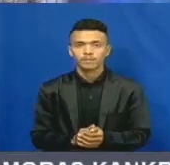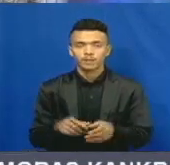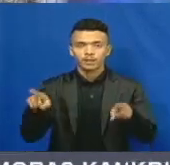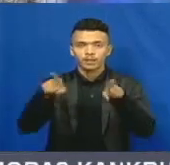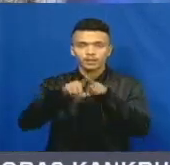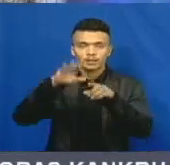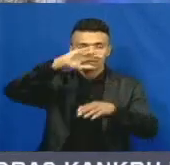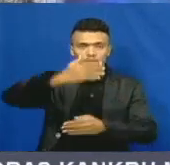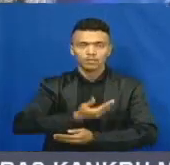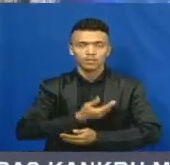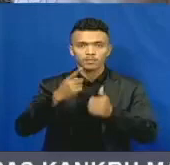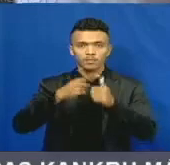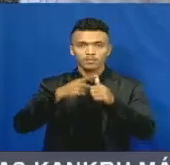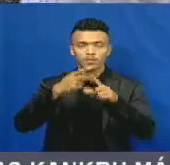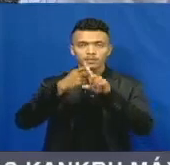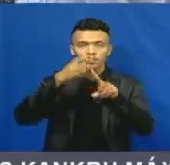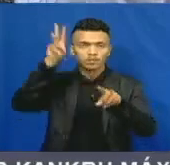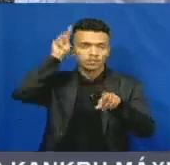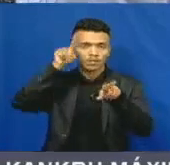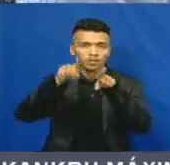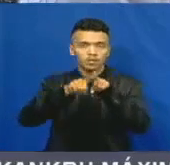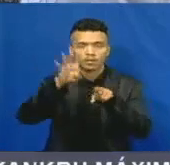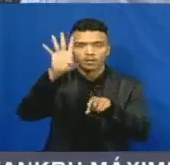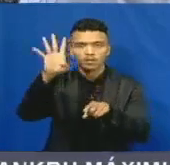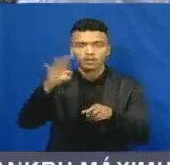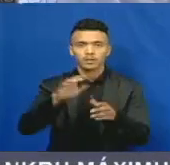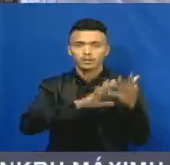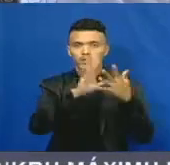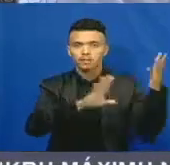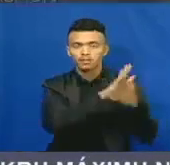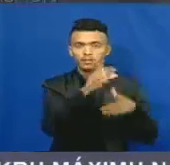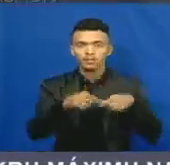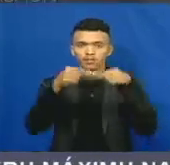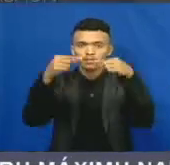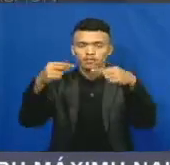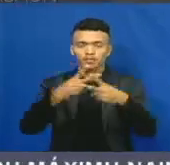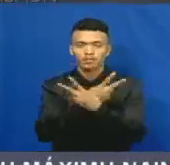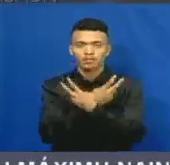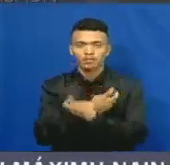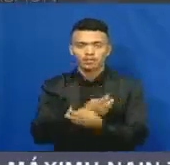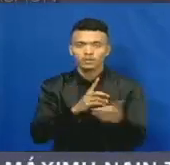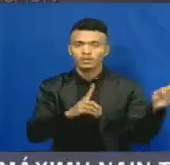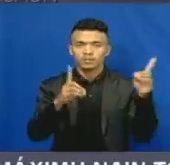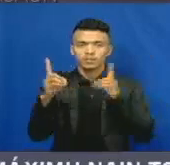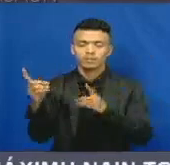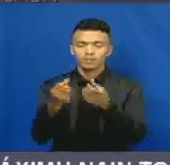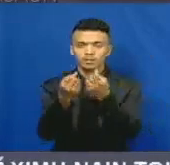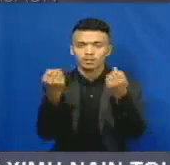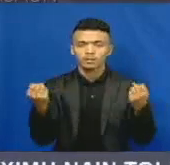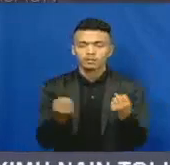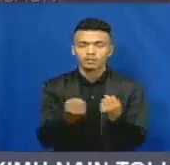nudar oan dahulu husi mau alin nenghad. Seremoni entrega restus mortaisne realiza iha suku